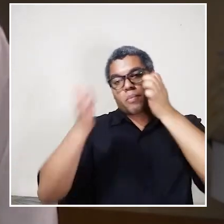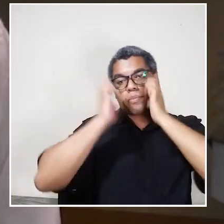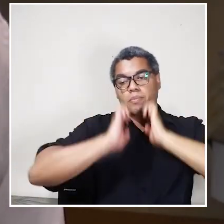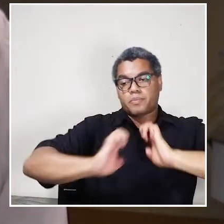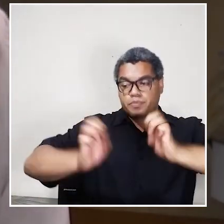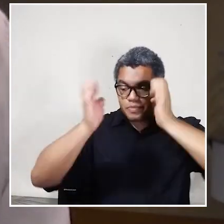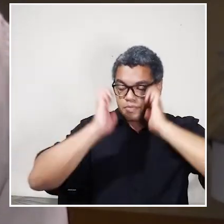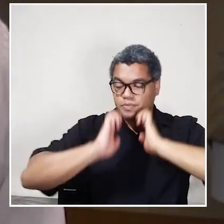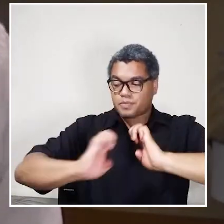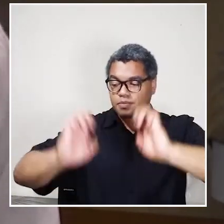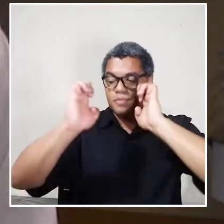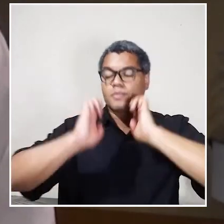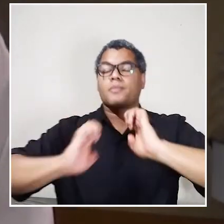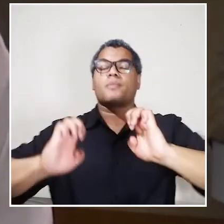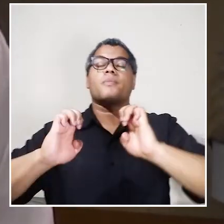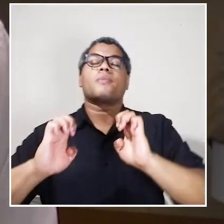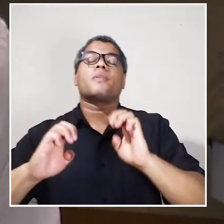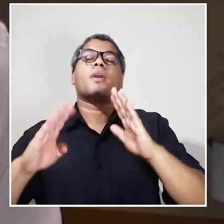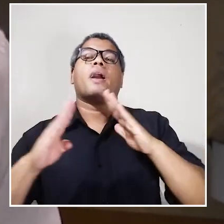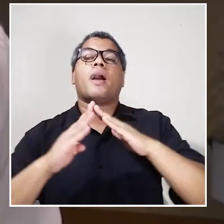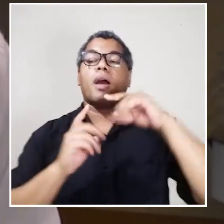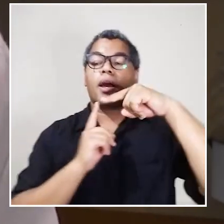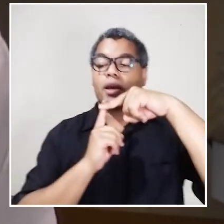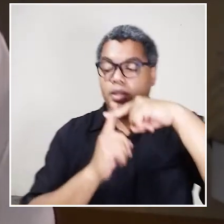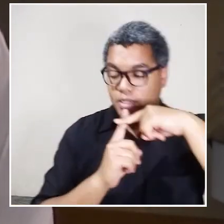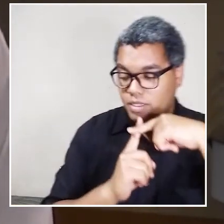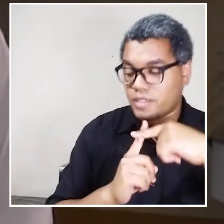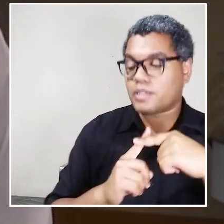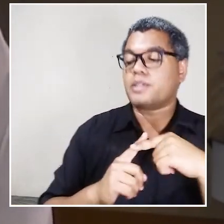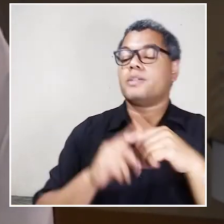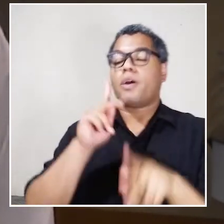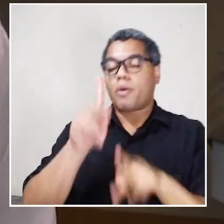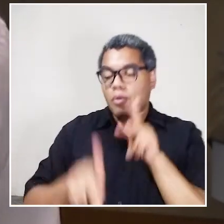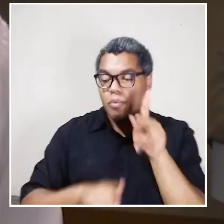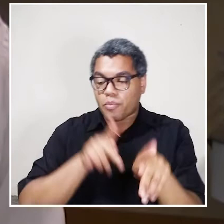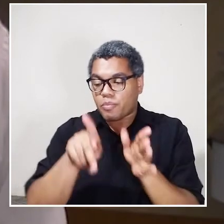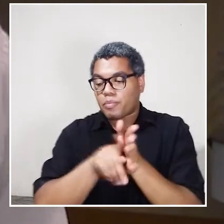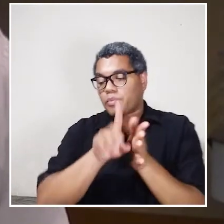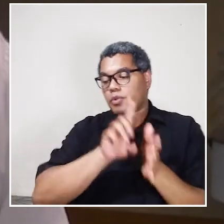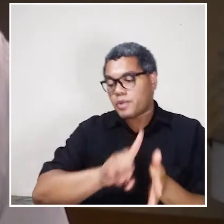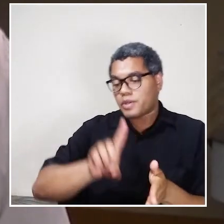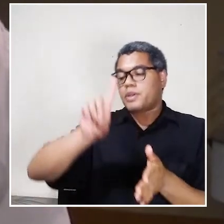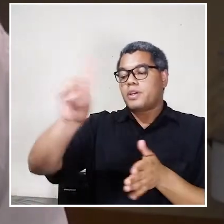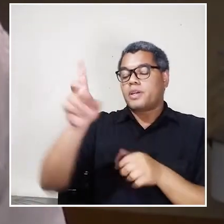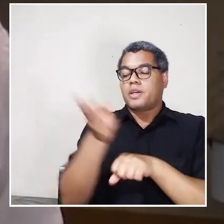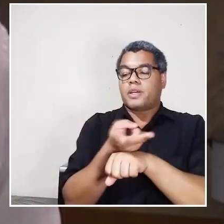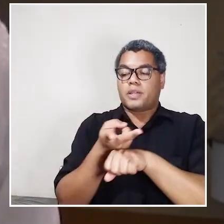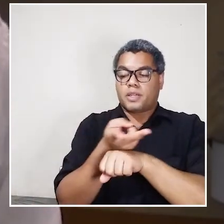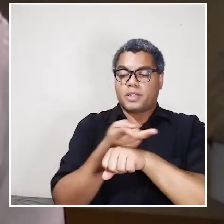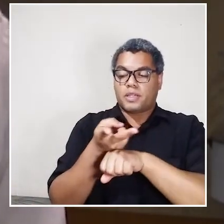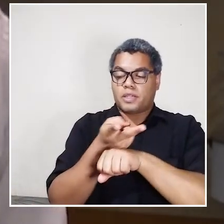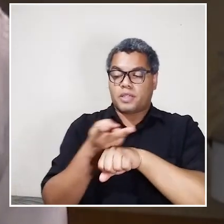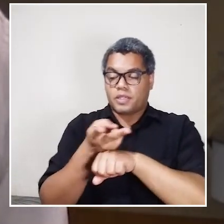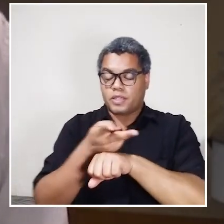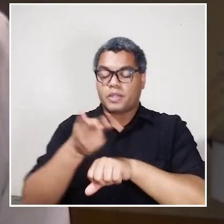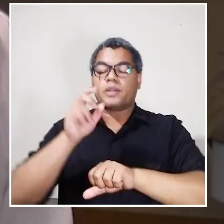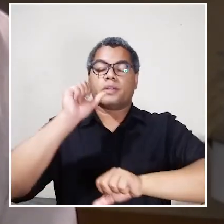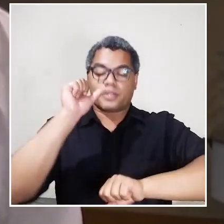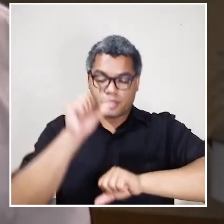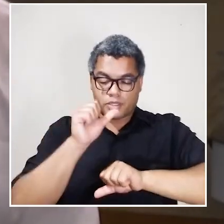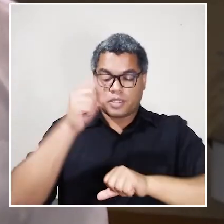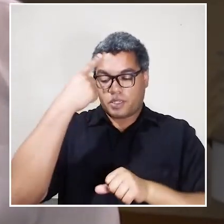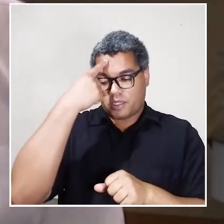A igreja, o povo do Senhor, e nesta busca de reinvenção da vida,